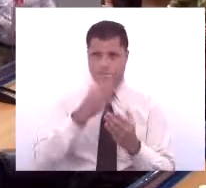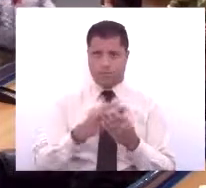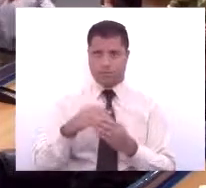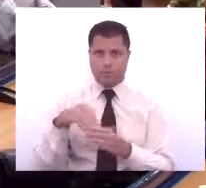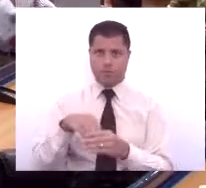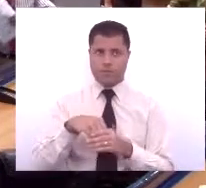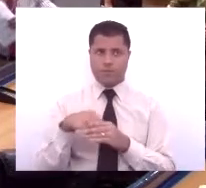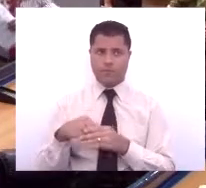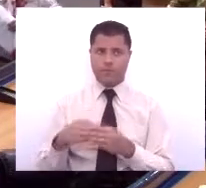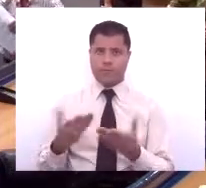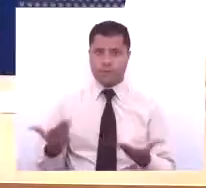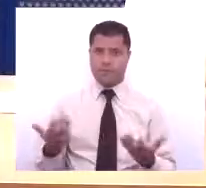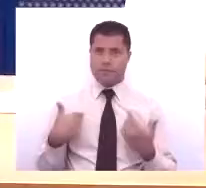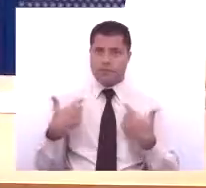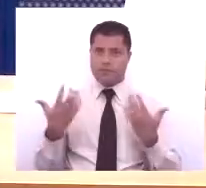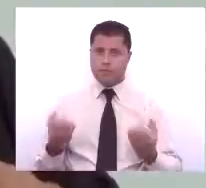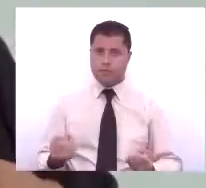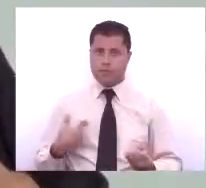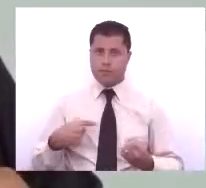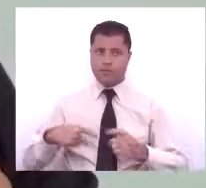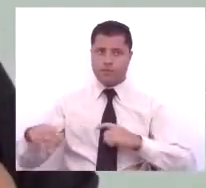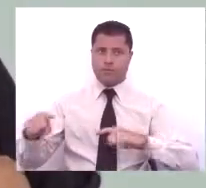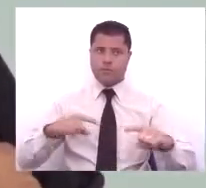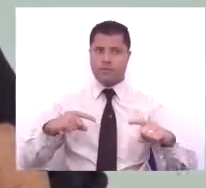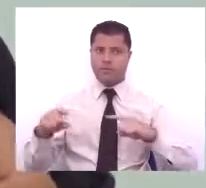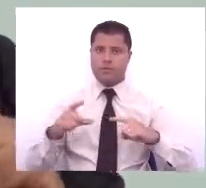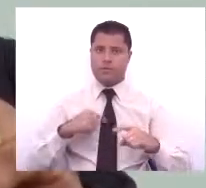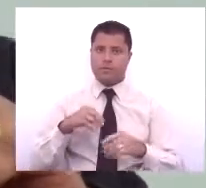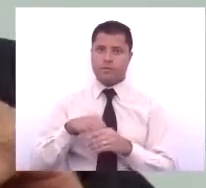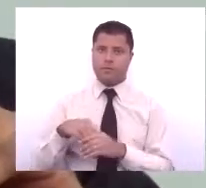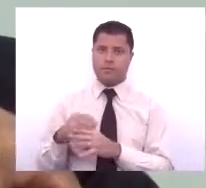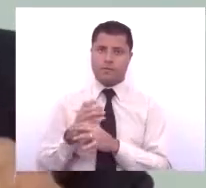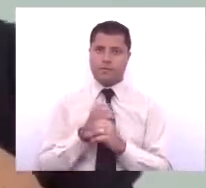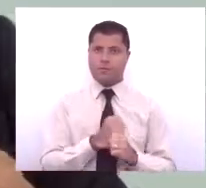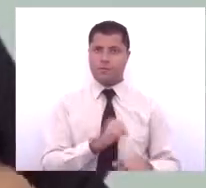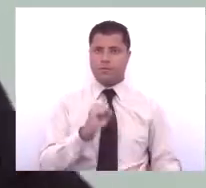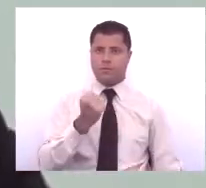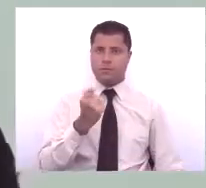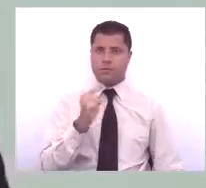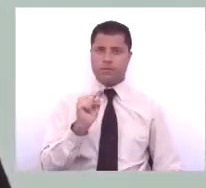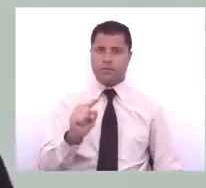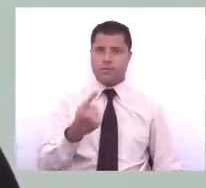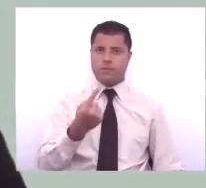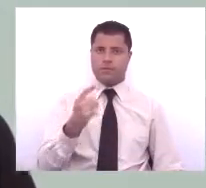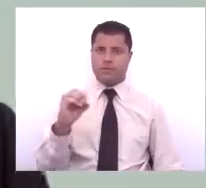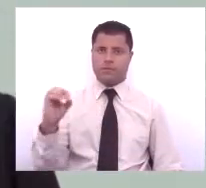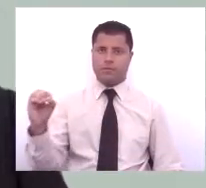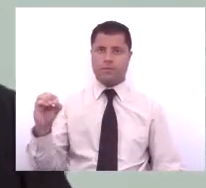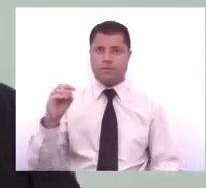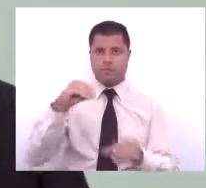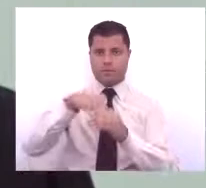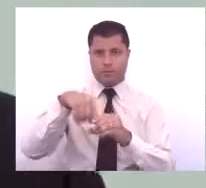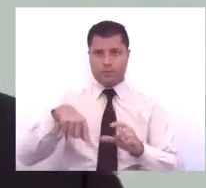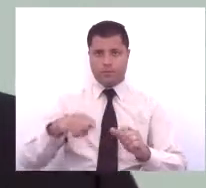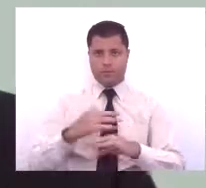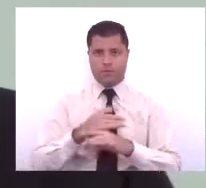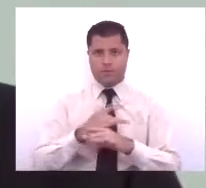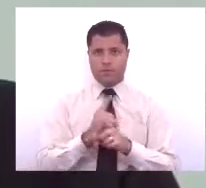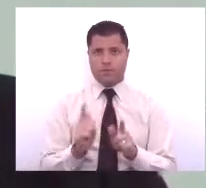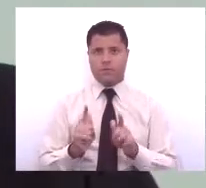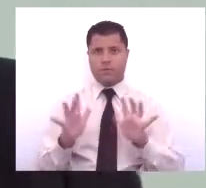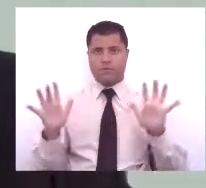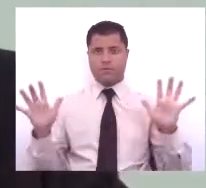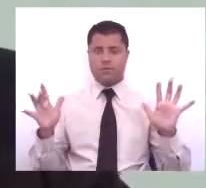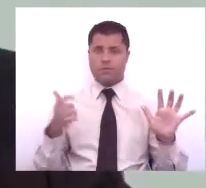à minha candidatura. Tivemos 8.100 votos em Guarulhos, Arinaldo, e eu fico